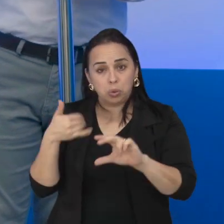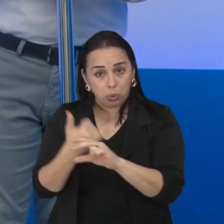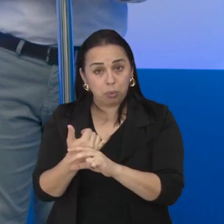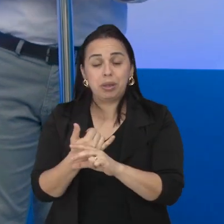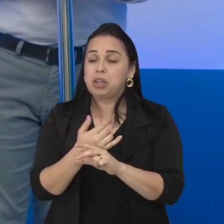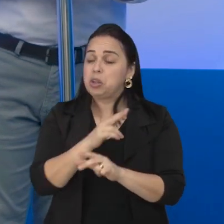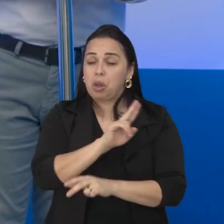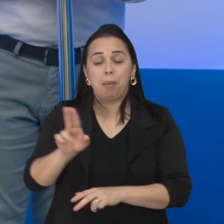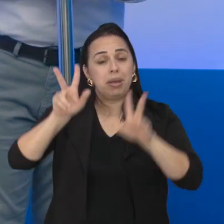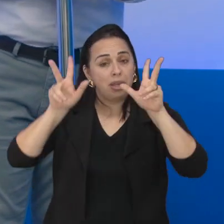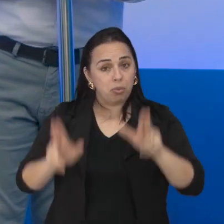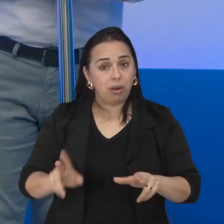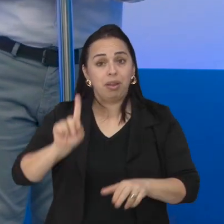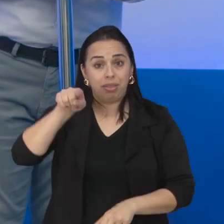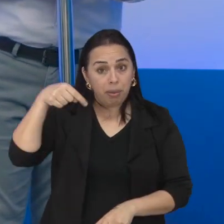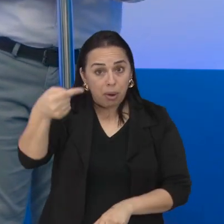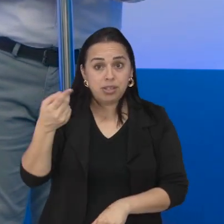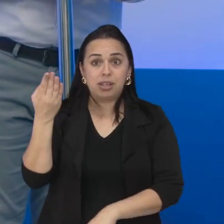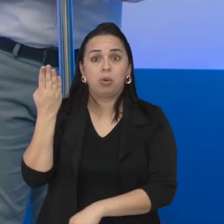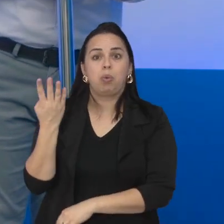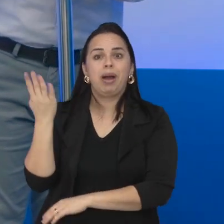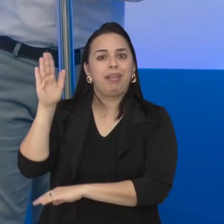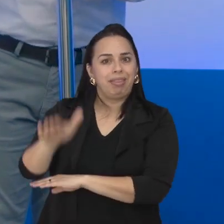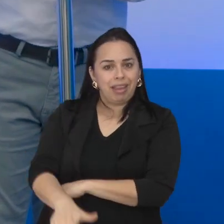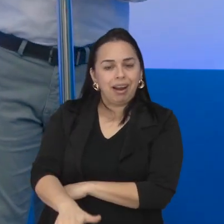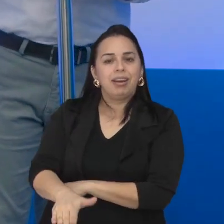o YouTube. Daqui a pouco tem sessão de